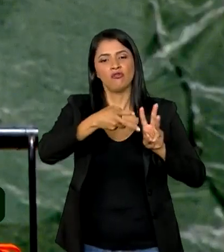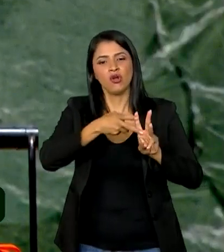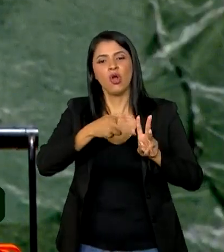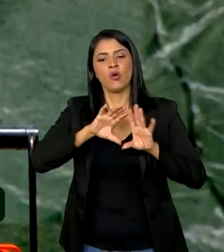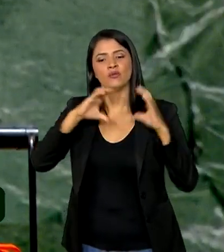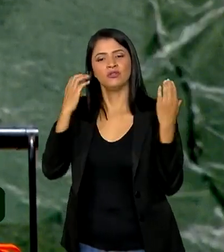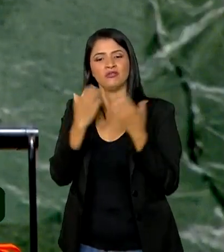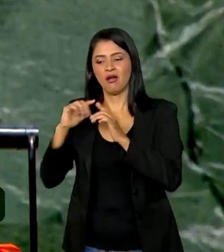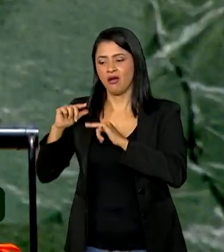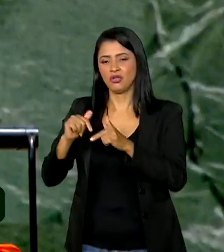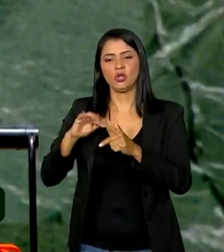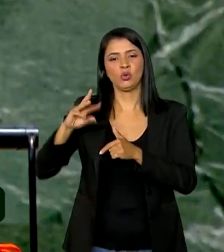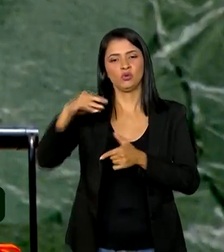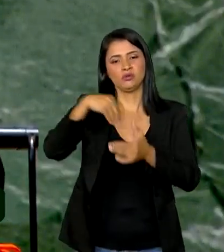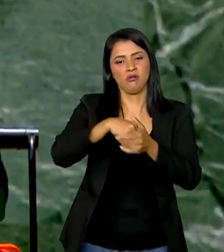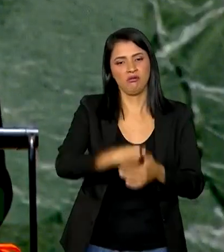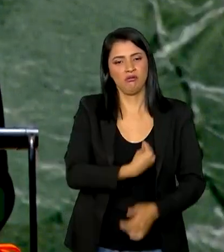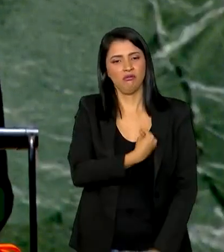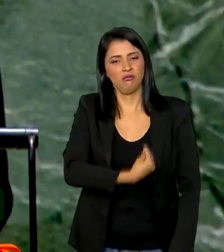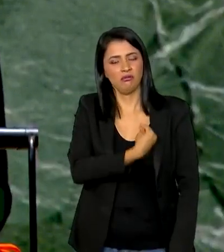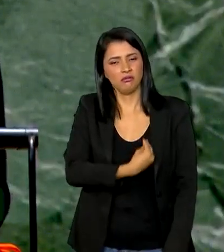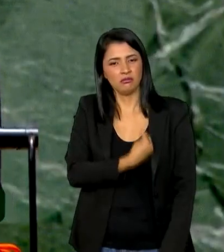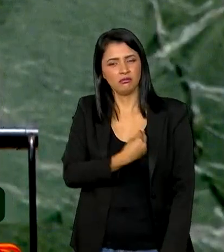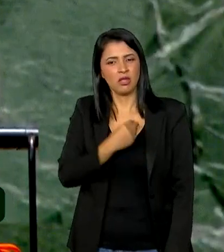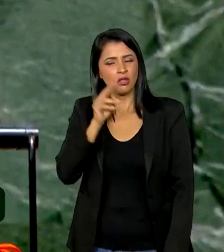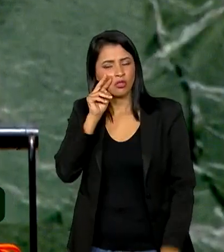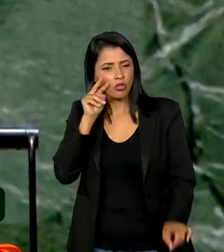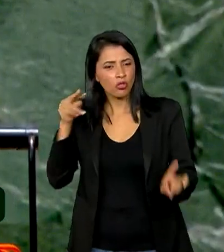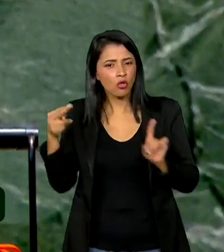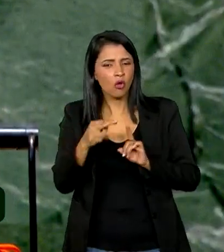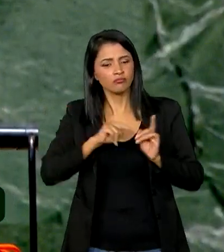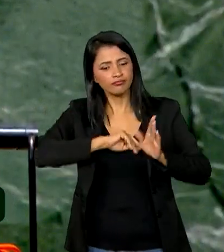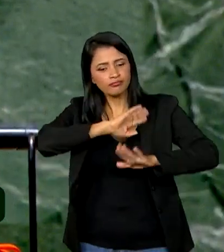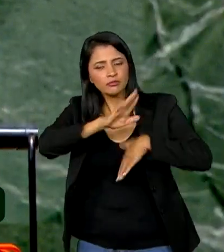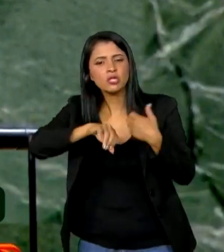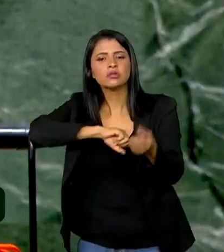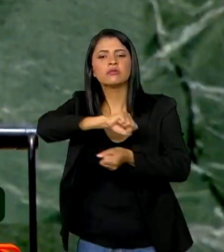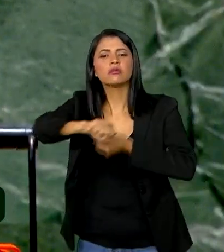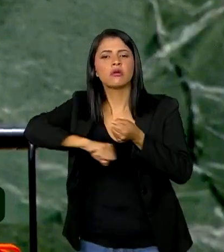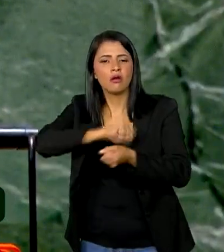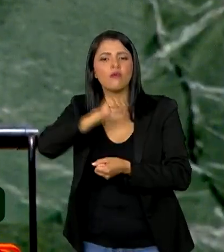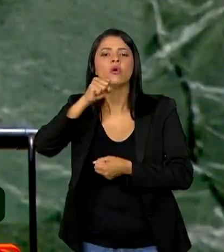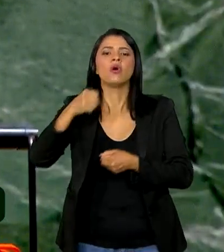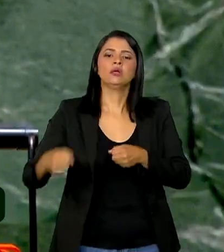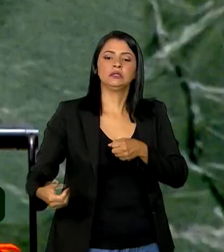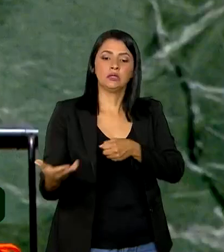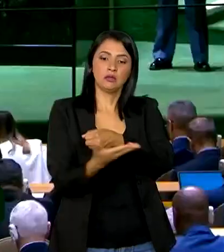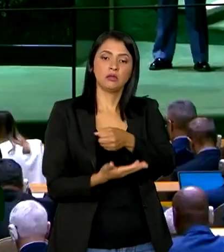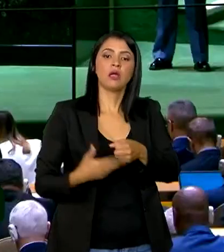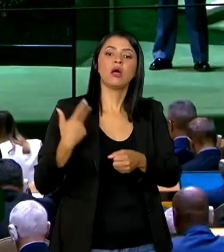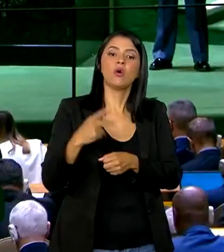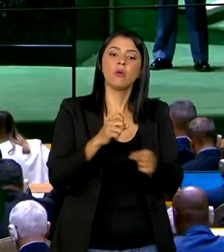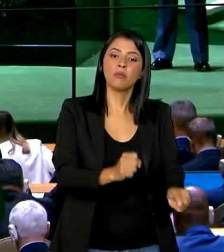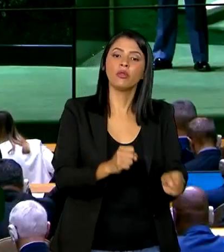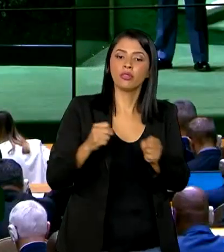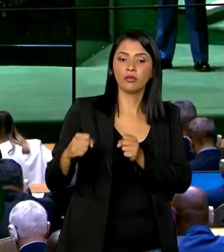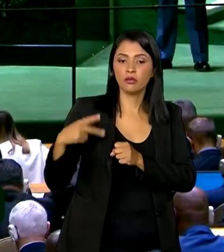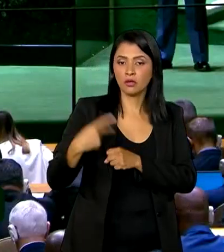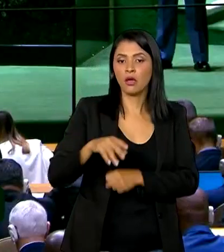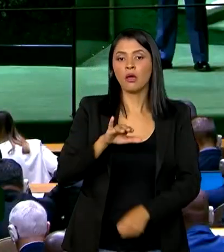todos aqueles que vivem nelas. Nossa visão de desenvolvimento sustentável está alicerçada no potencial